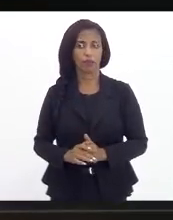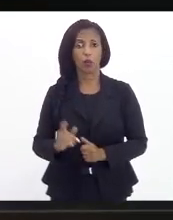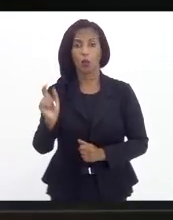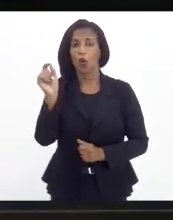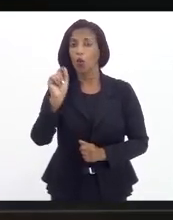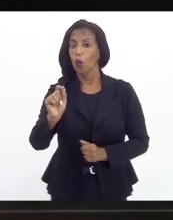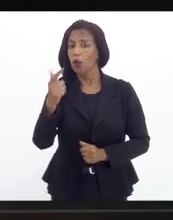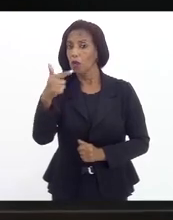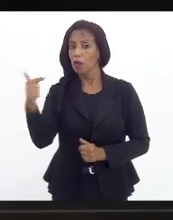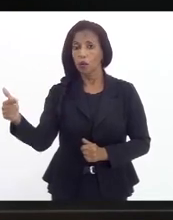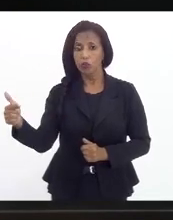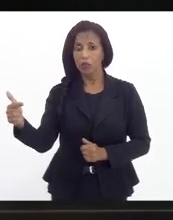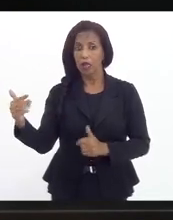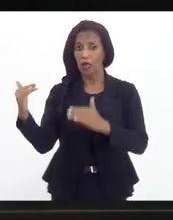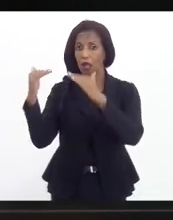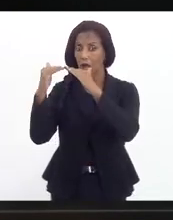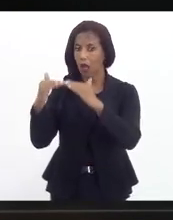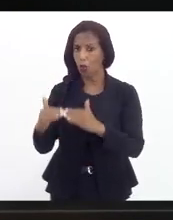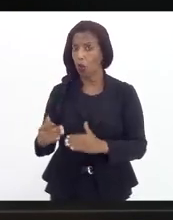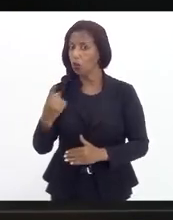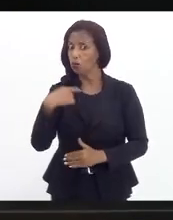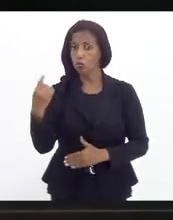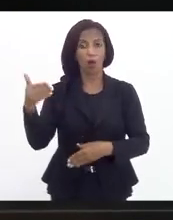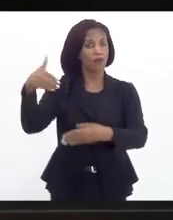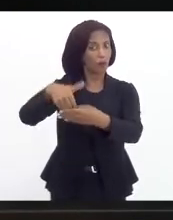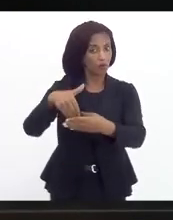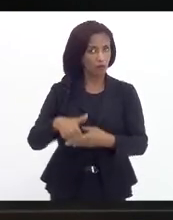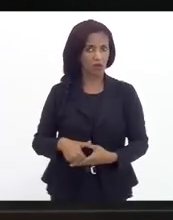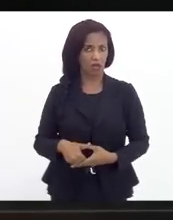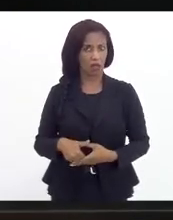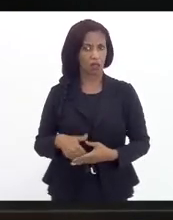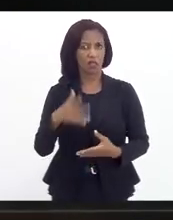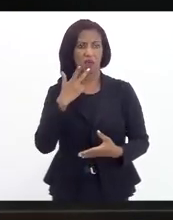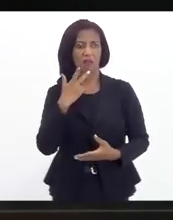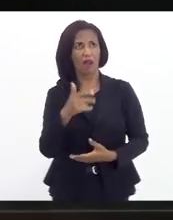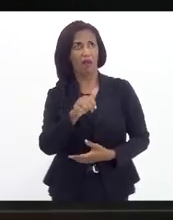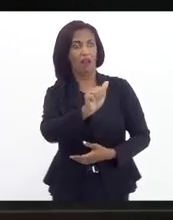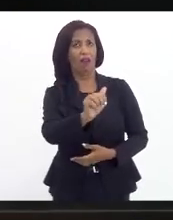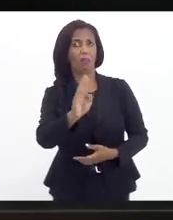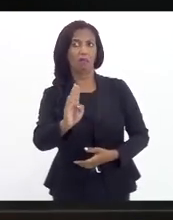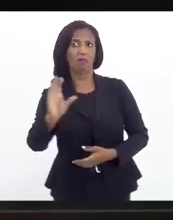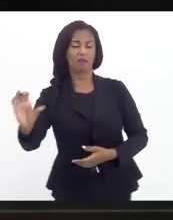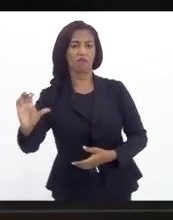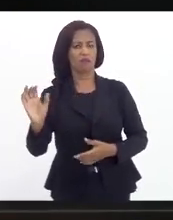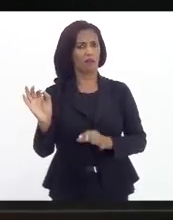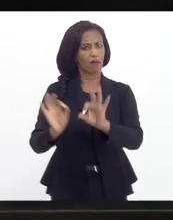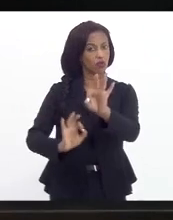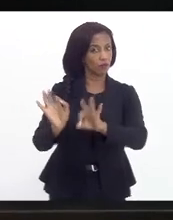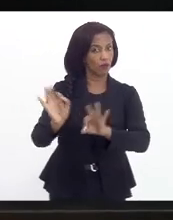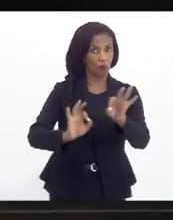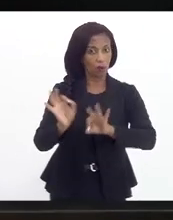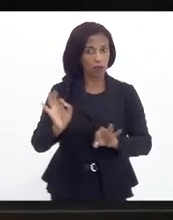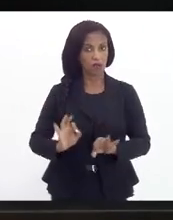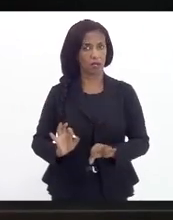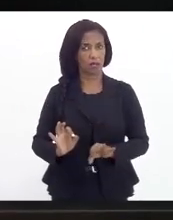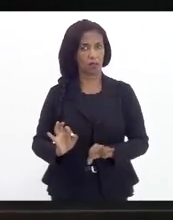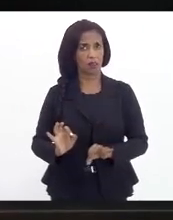tiver acordo, nós vamos votar e depois não vai dizer que não acatou essa emenda A ou B ou C, que a gente vai organizar aqui para...